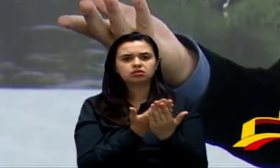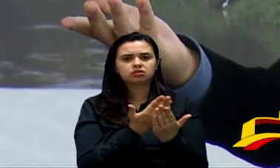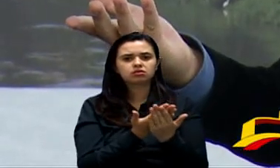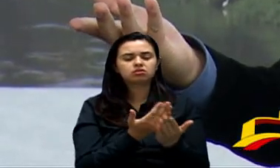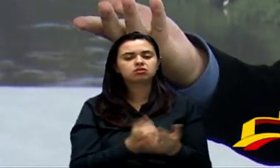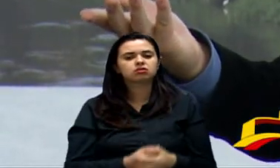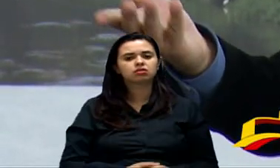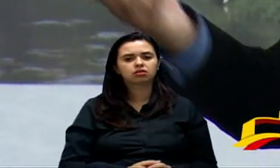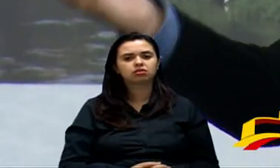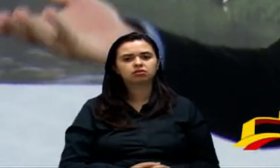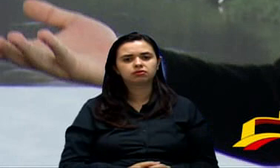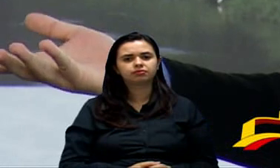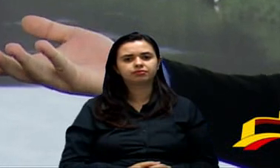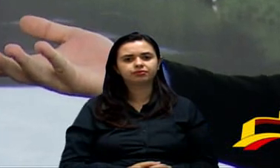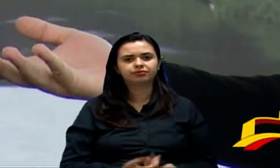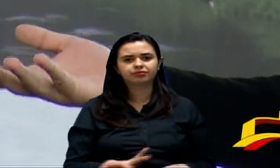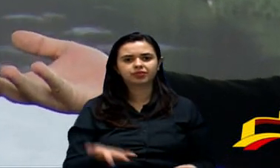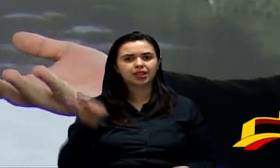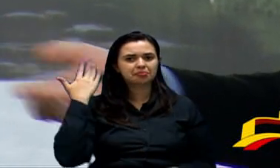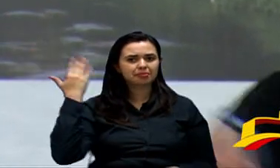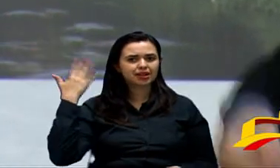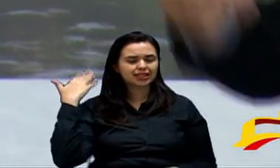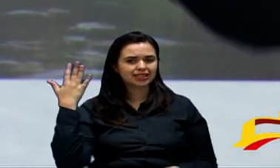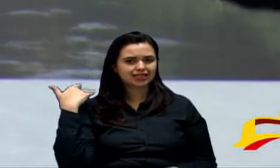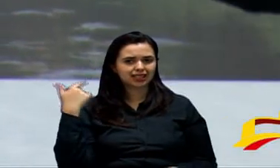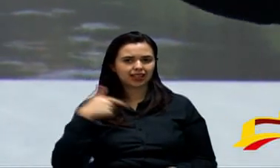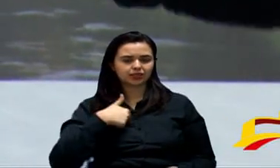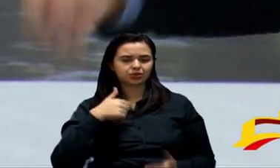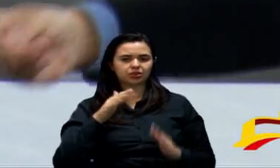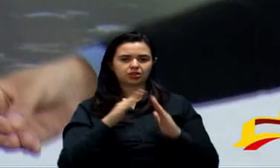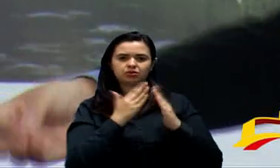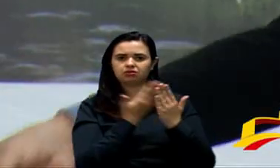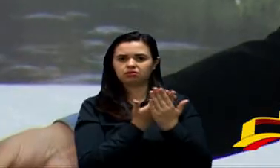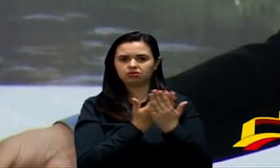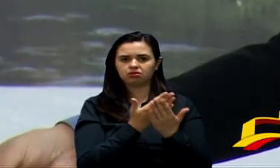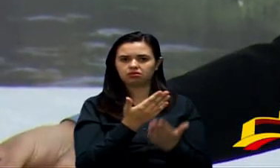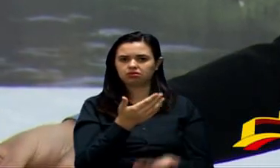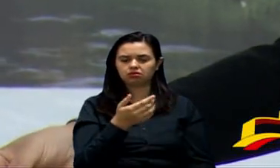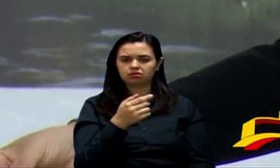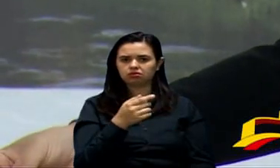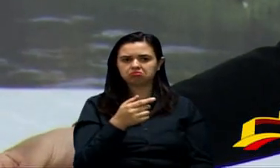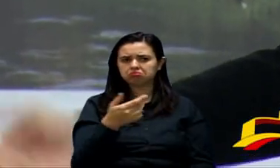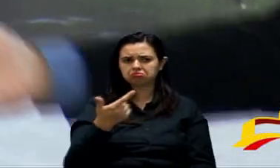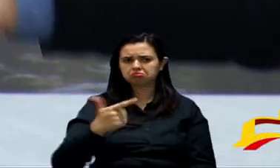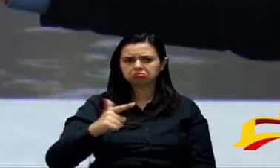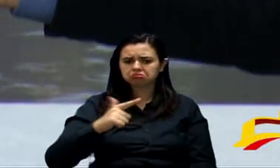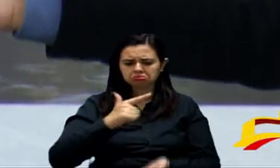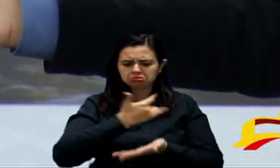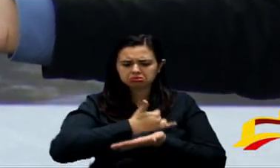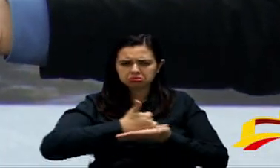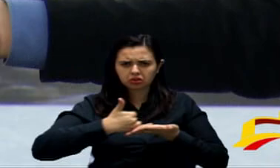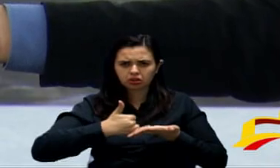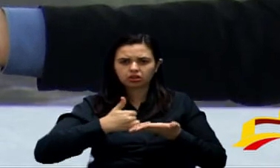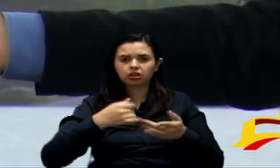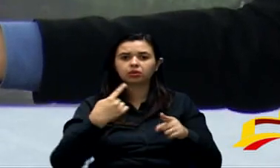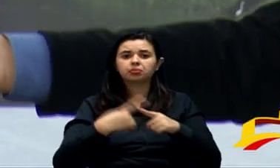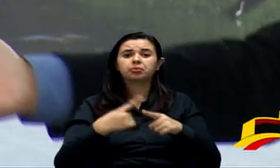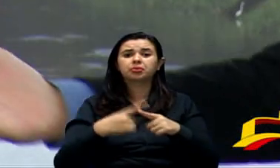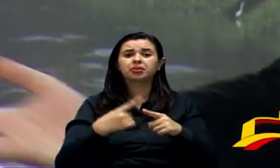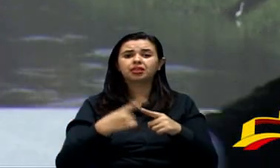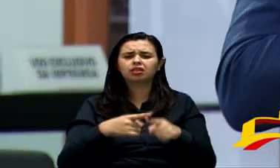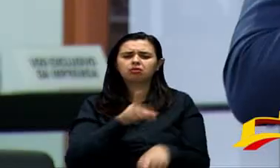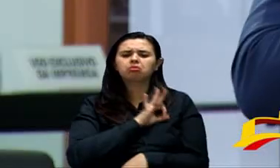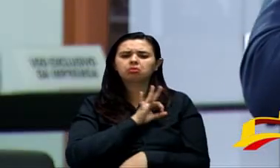41 anos, vou fazer 42. Na época, não tinha isso nas escolas, porque a guarda estava lá dentro. Então, eu, na minha hoje, geração, como que nem graças guarda a tem,